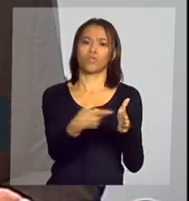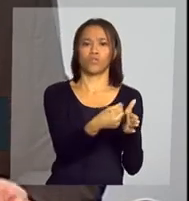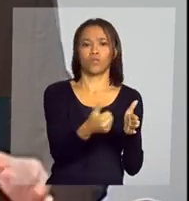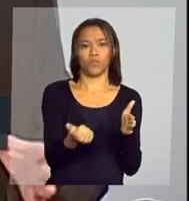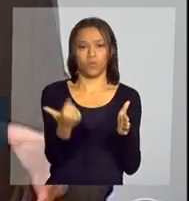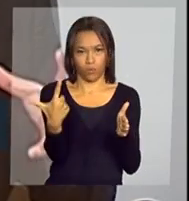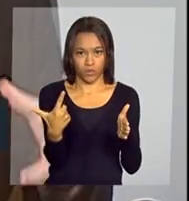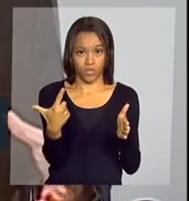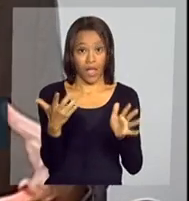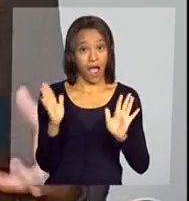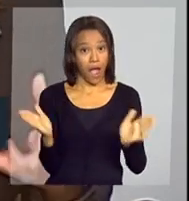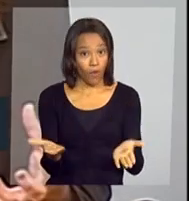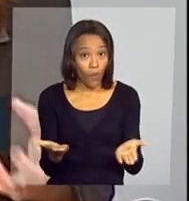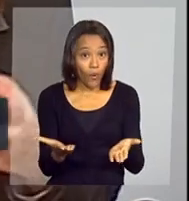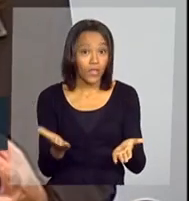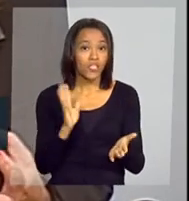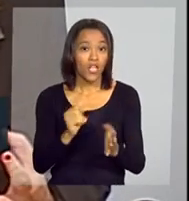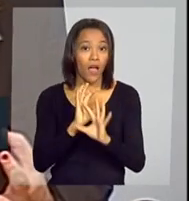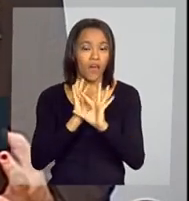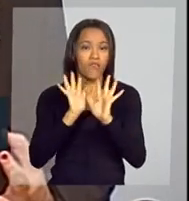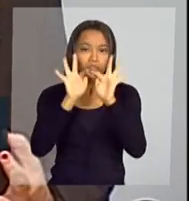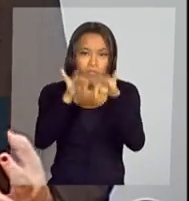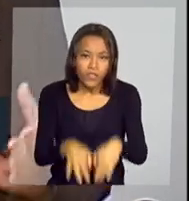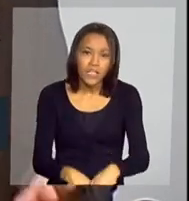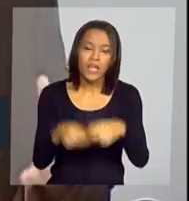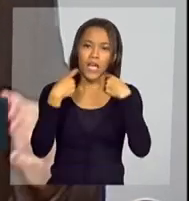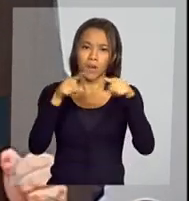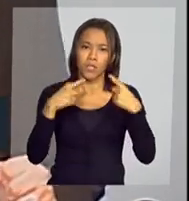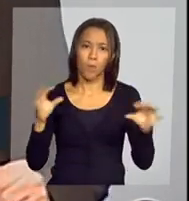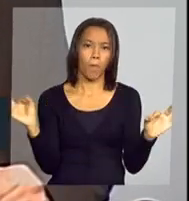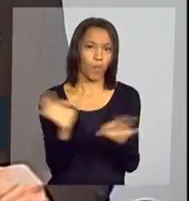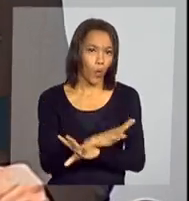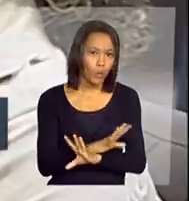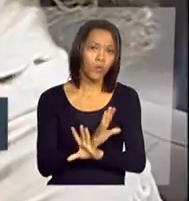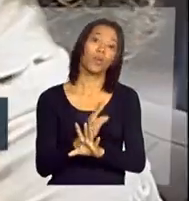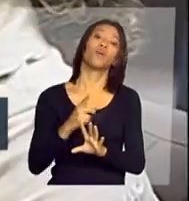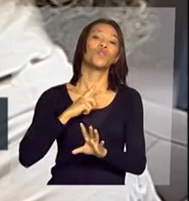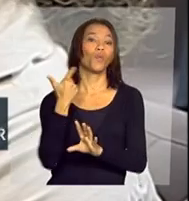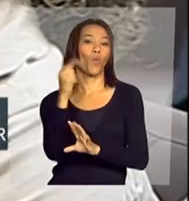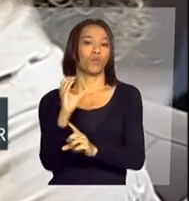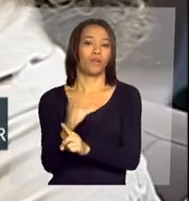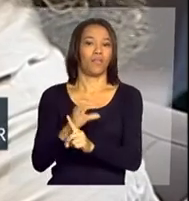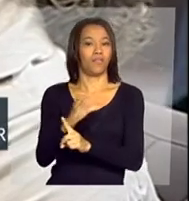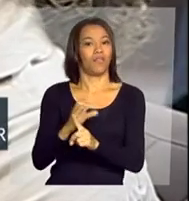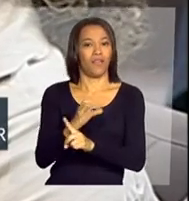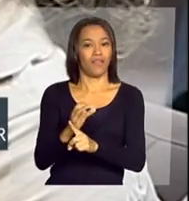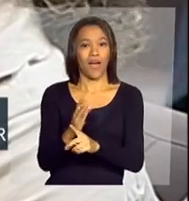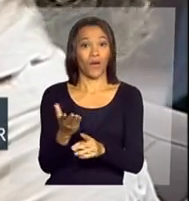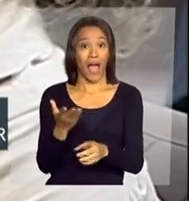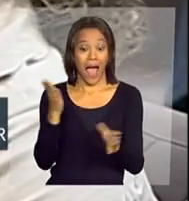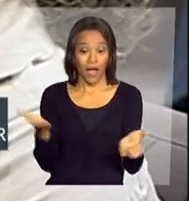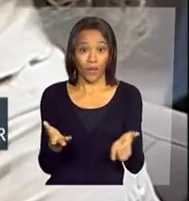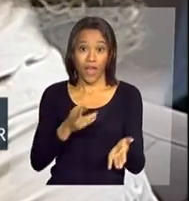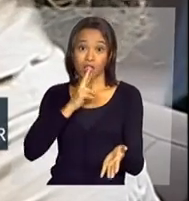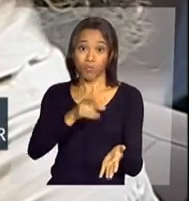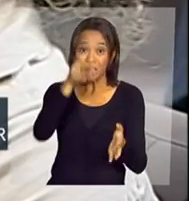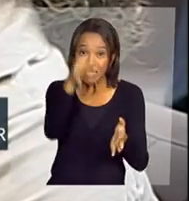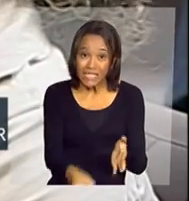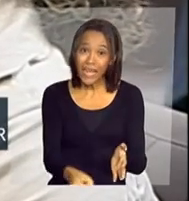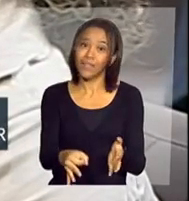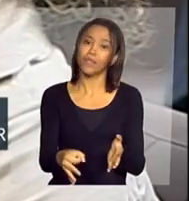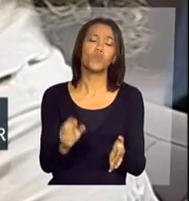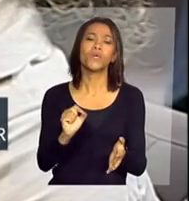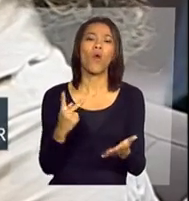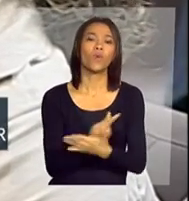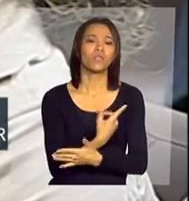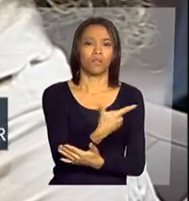de 2012 agora aquilo que foi concluído como reclamação Eu tenho um outro calendário então eu não tenho a resposta exata do que foi